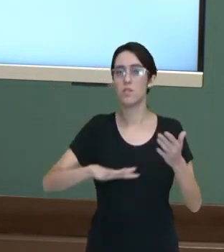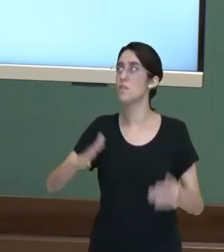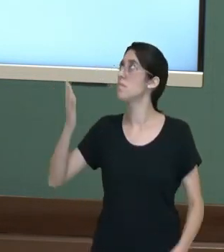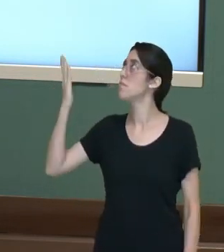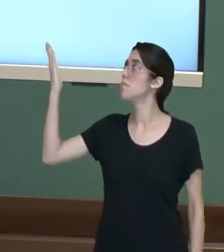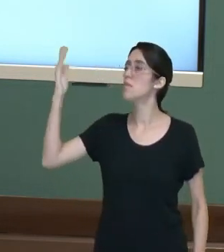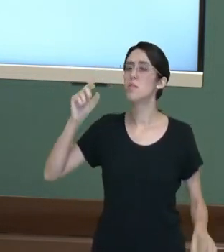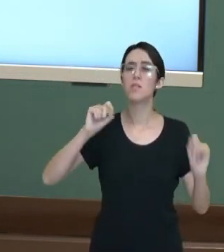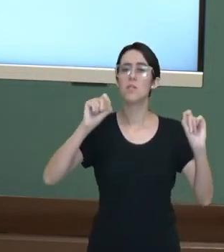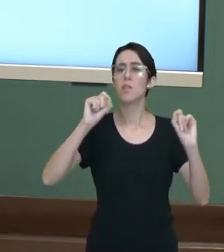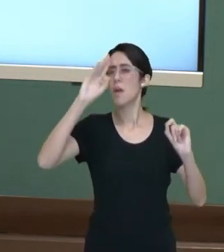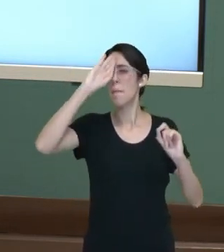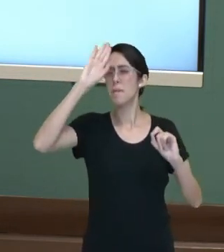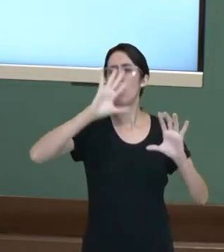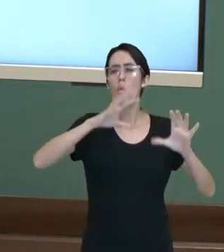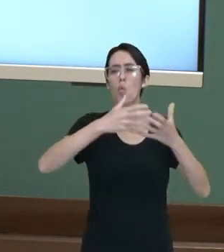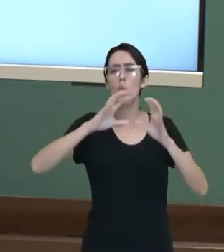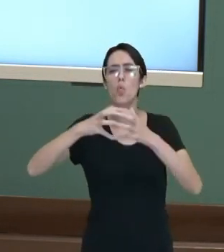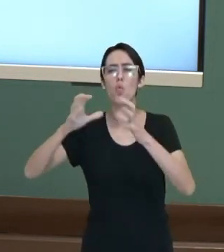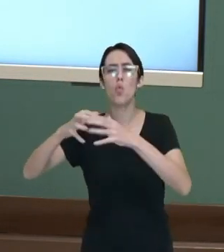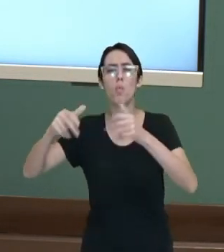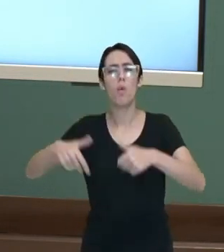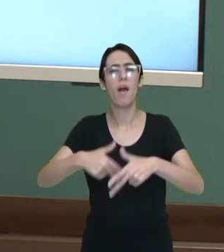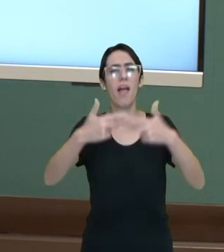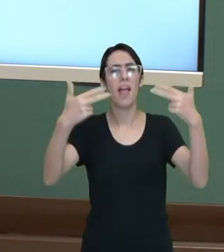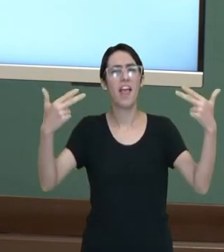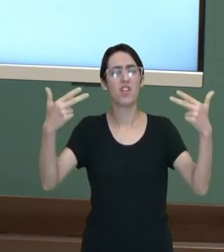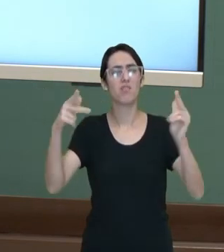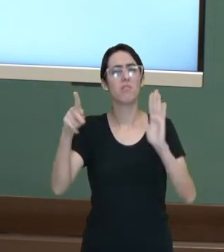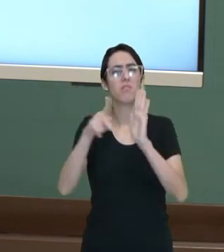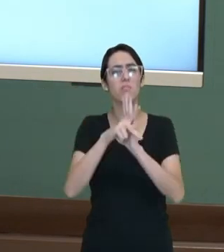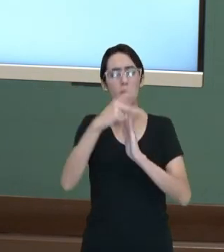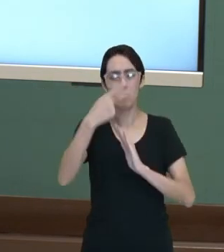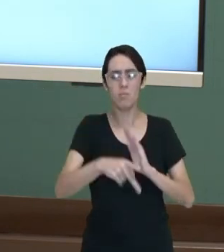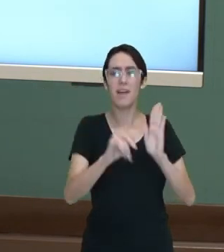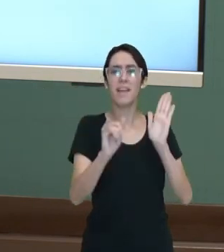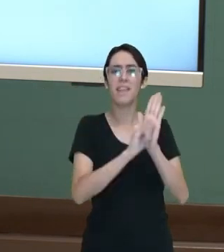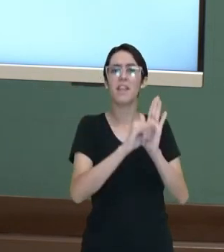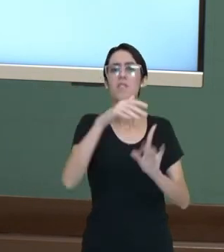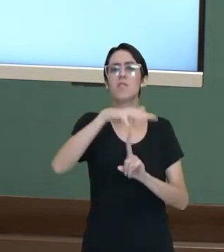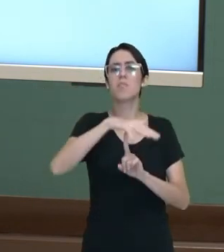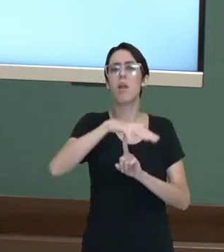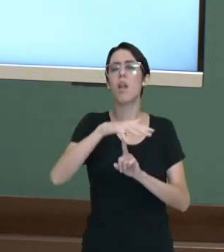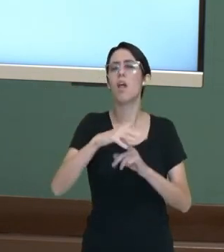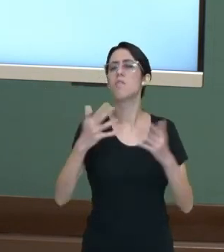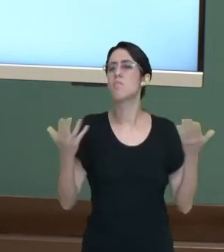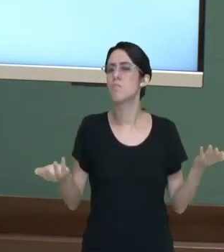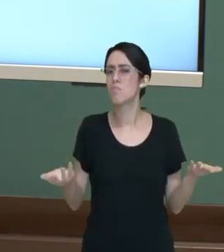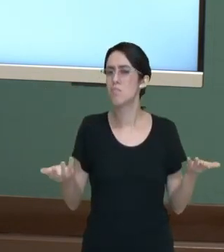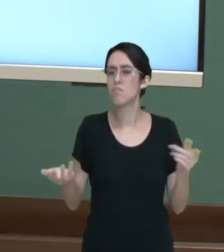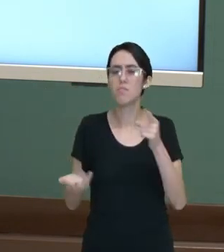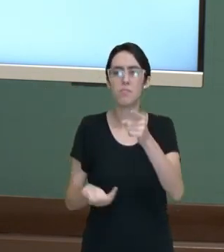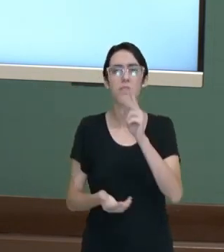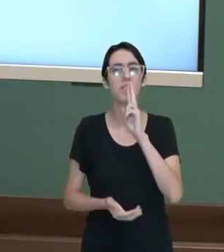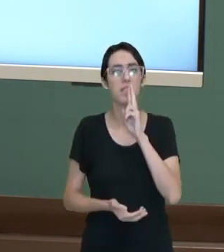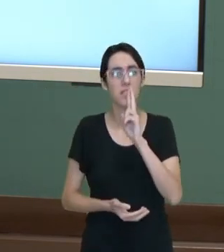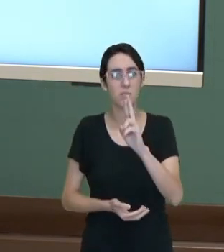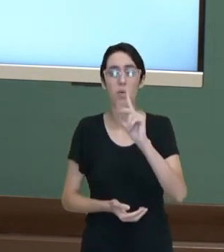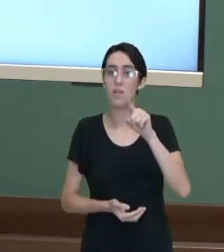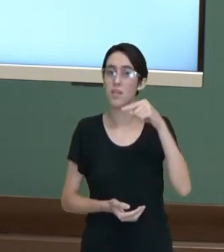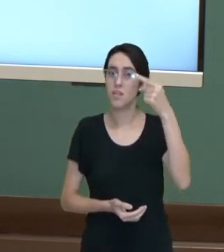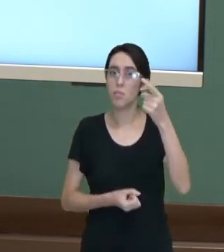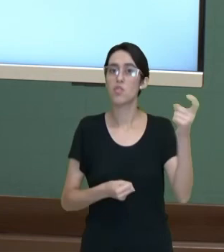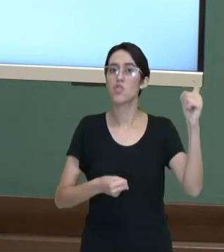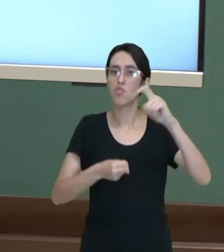os principais grupos étnicos compõem a identidade do povo paranaense? Responda a atividade e a